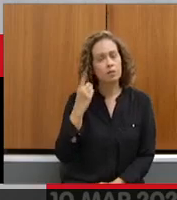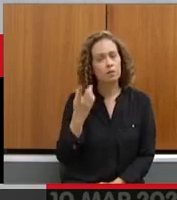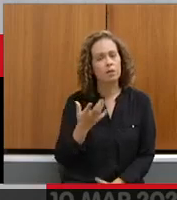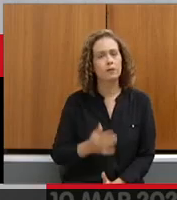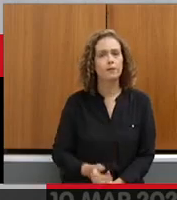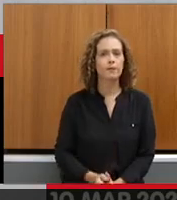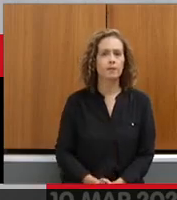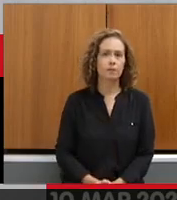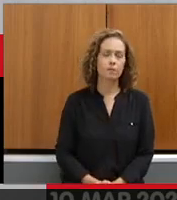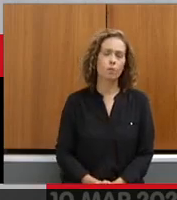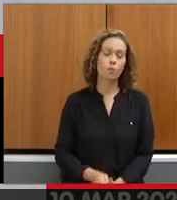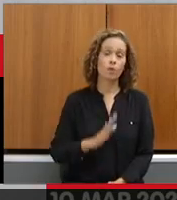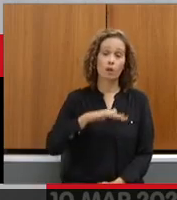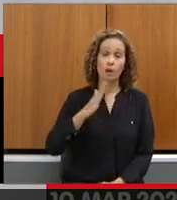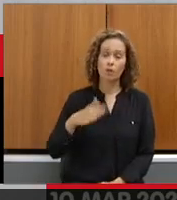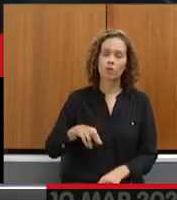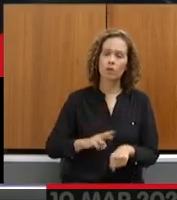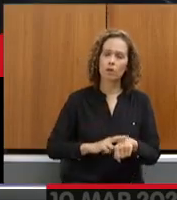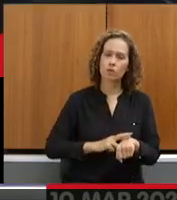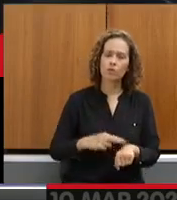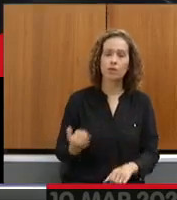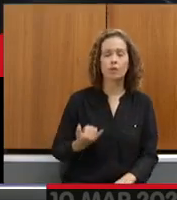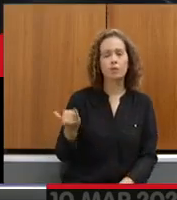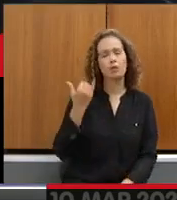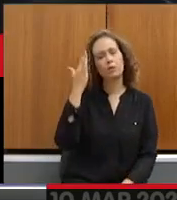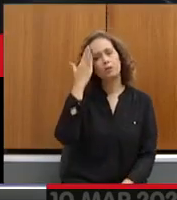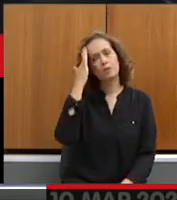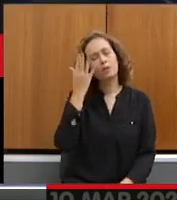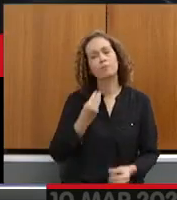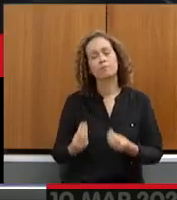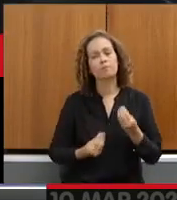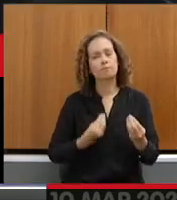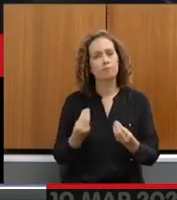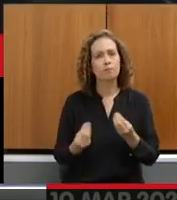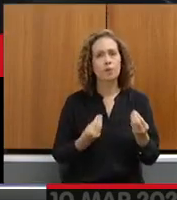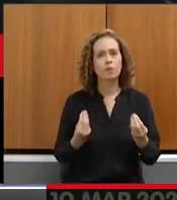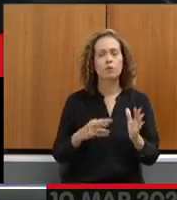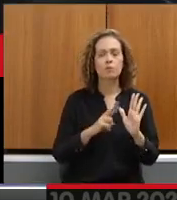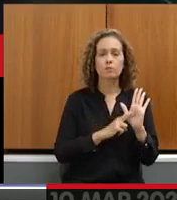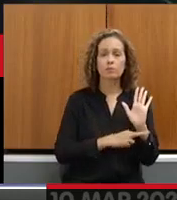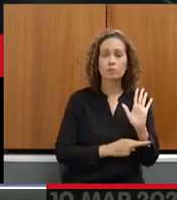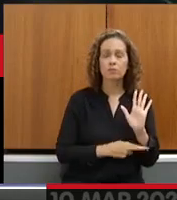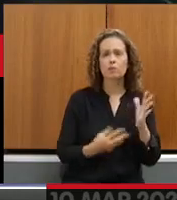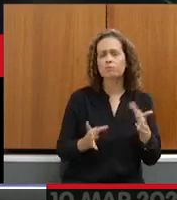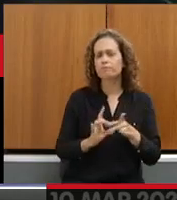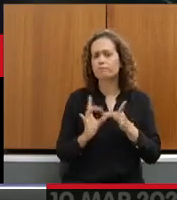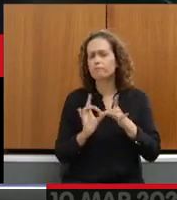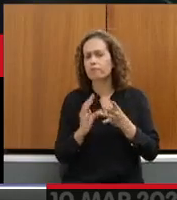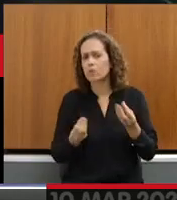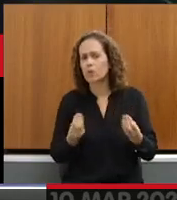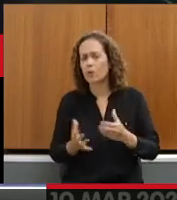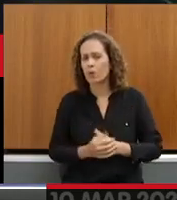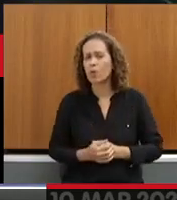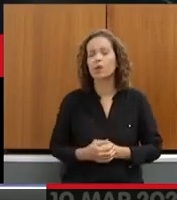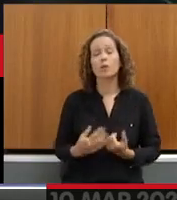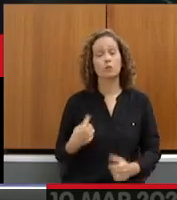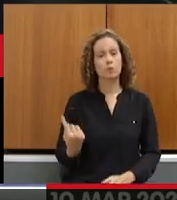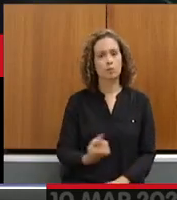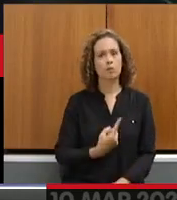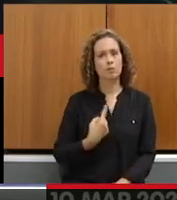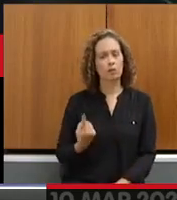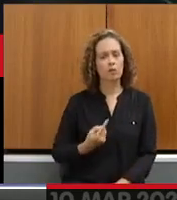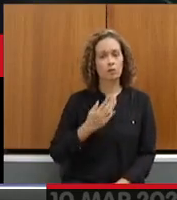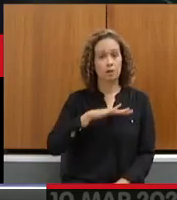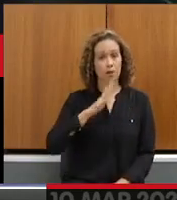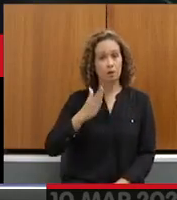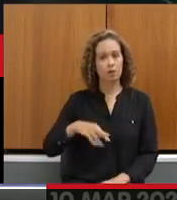relação a onda roxa eu acho que é importante entender como que tem sido critério da deliberação da Rosca Nossa ao caminharmos para onde